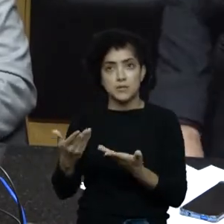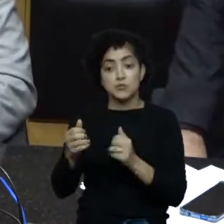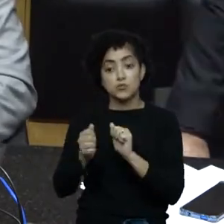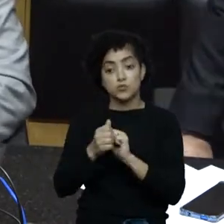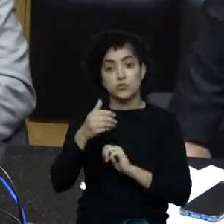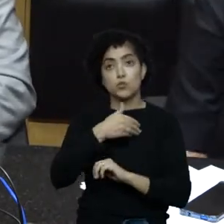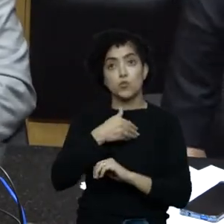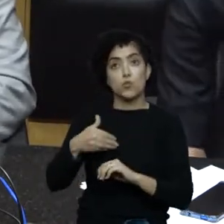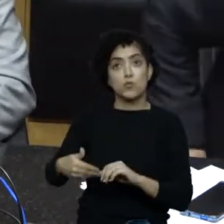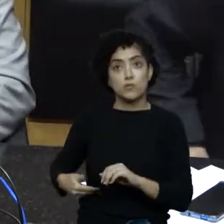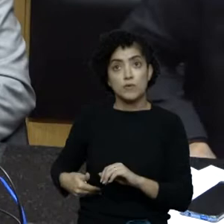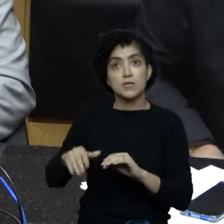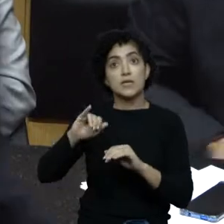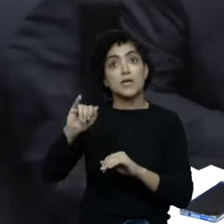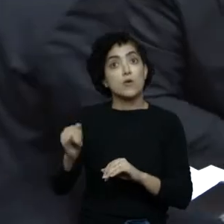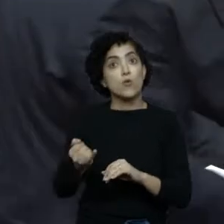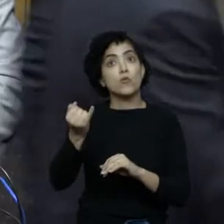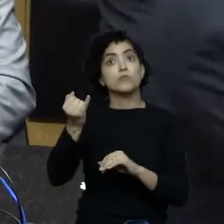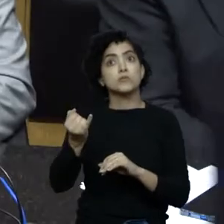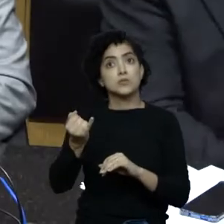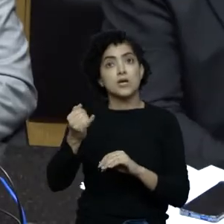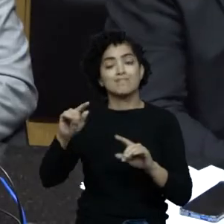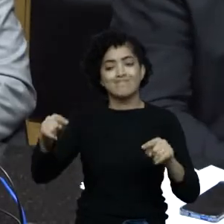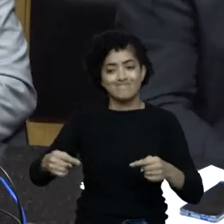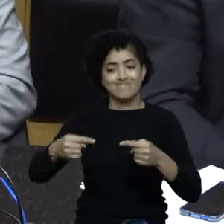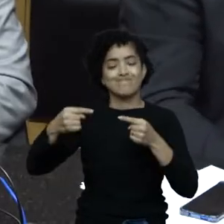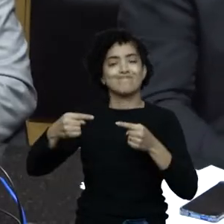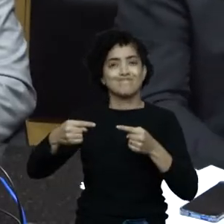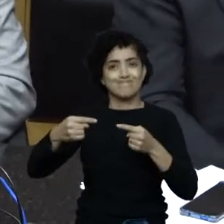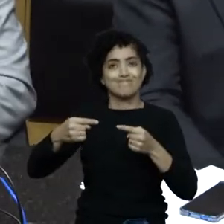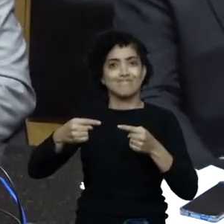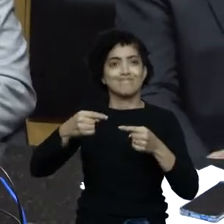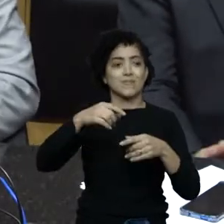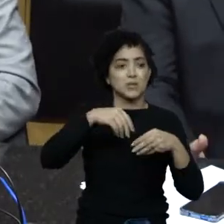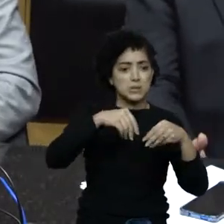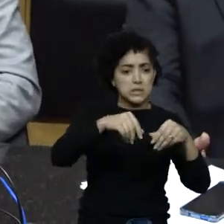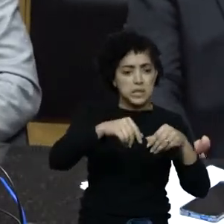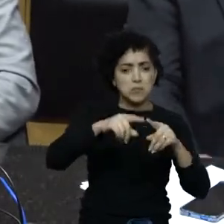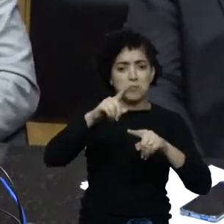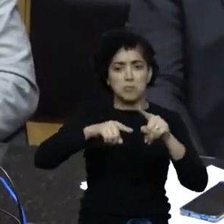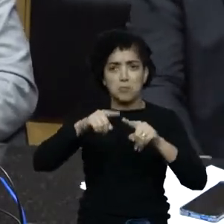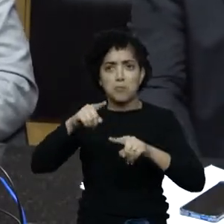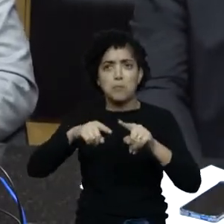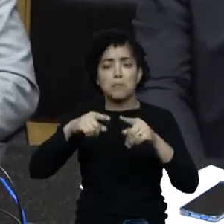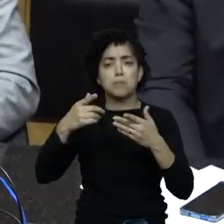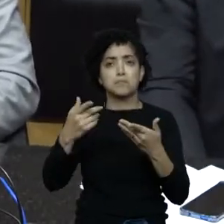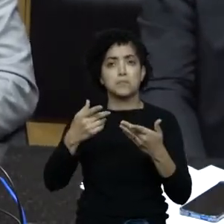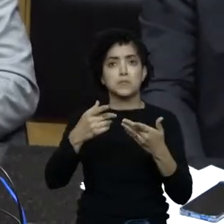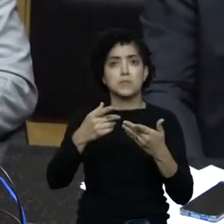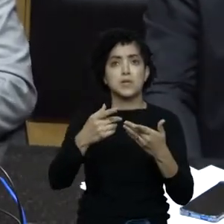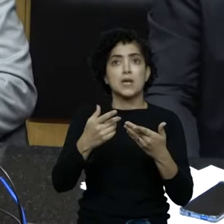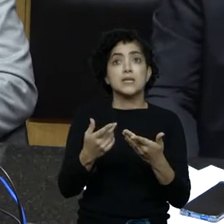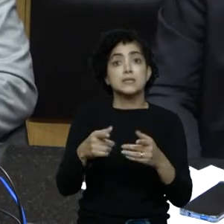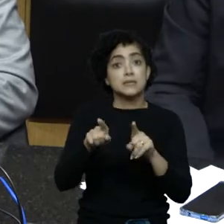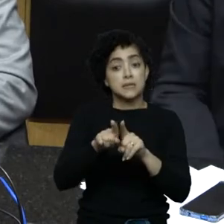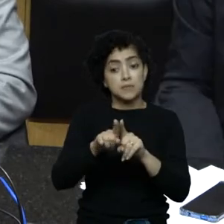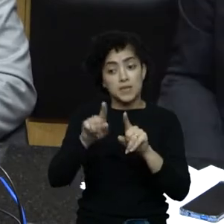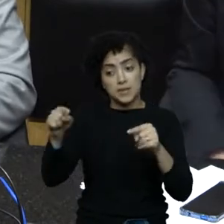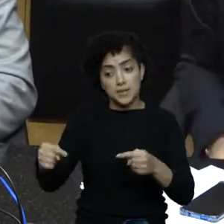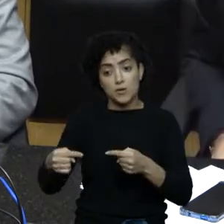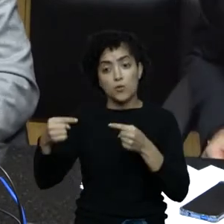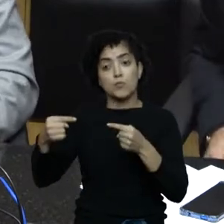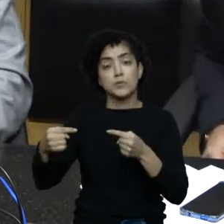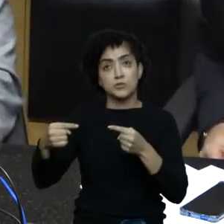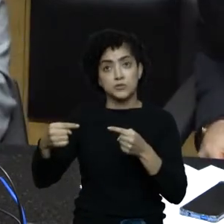e a oportunidade de competir e quer seja no trigo e seus derivados a competitividade